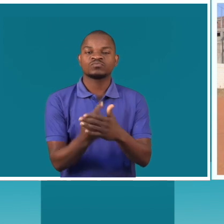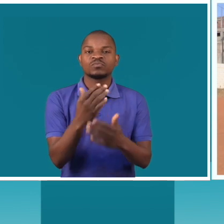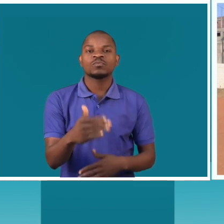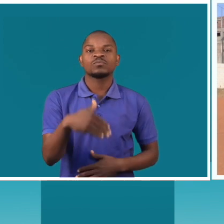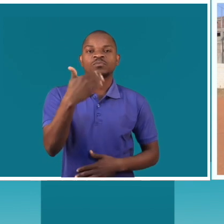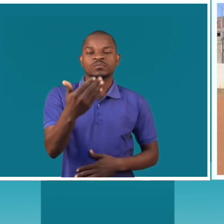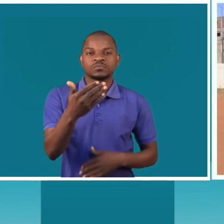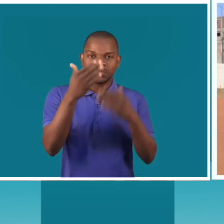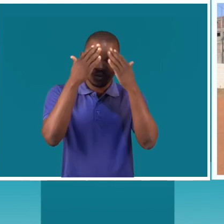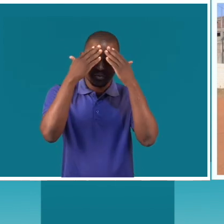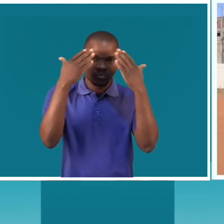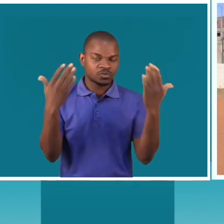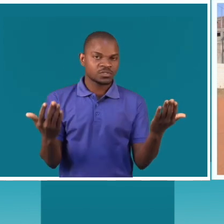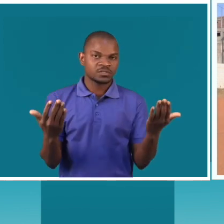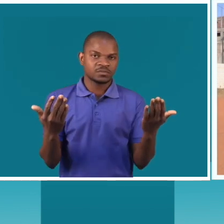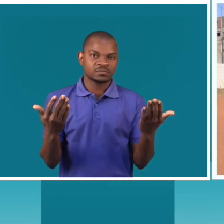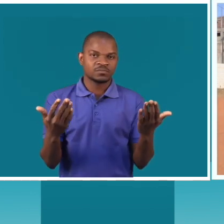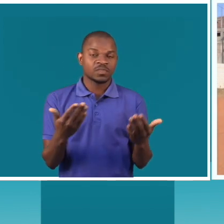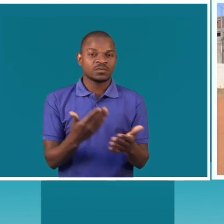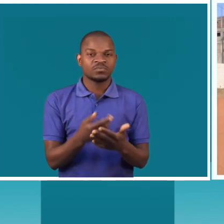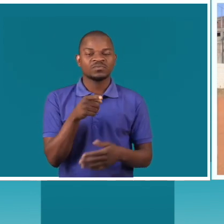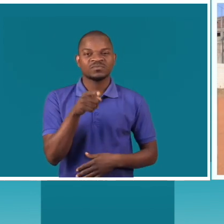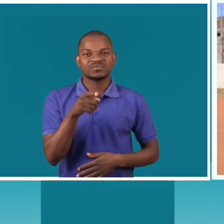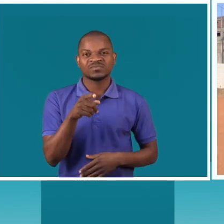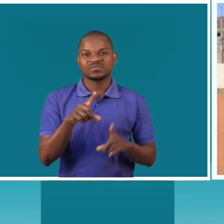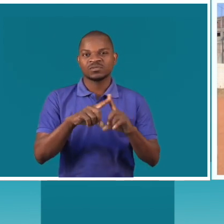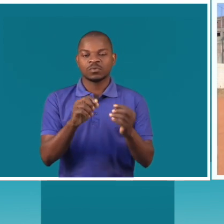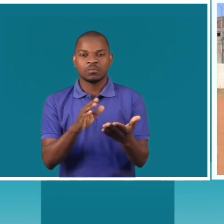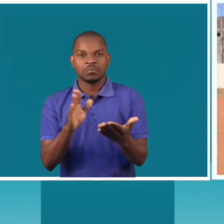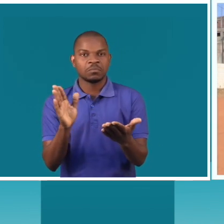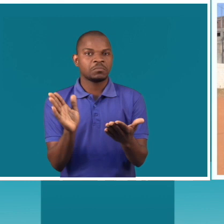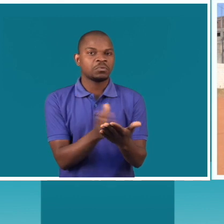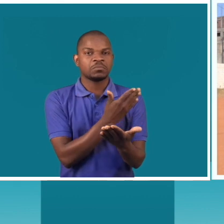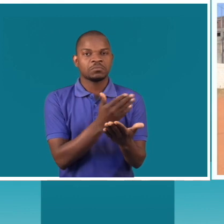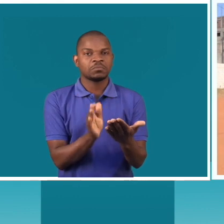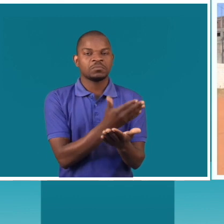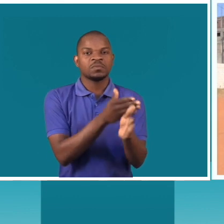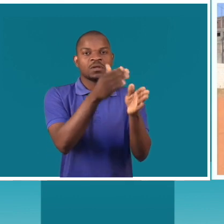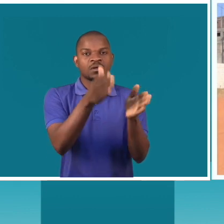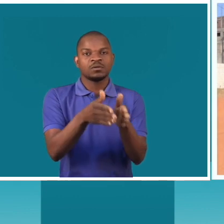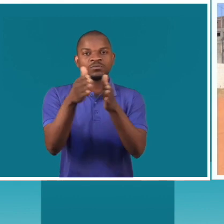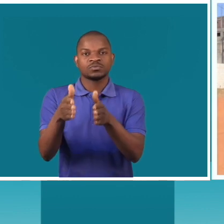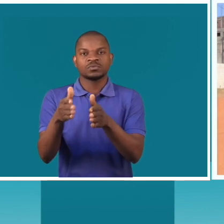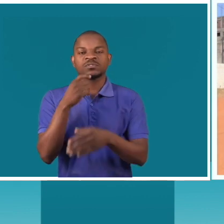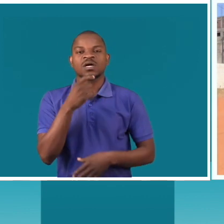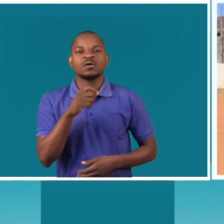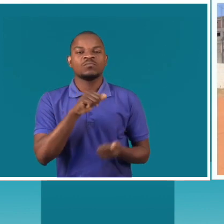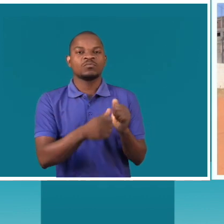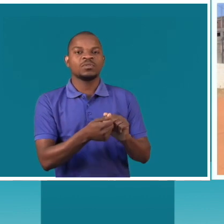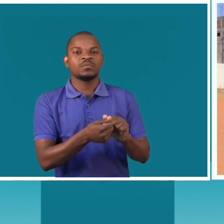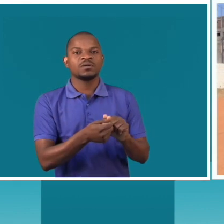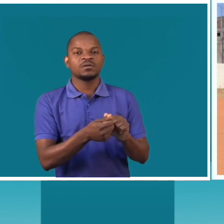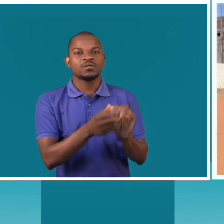depois das consequências desse contrato, gente não procura muito a ver. Parece que jogadores. Então por isso que quando há despedimento,